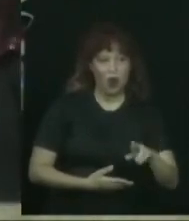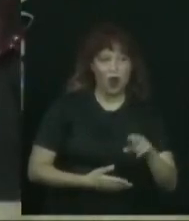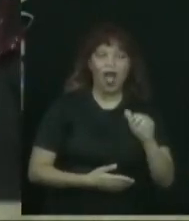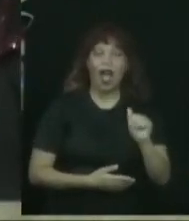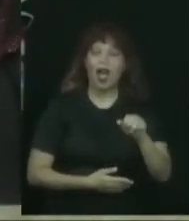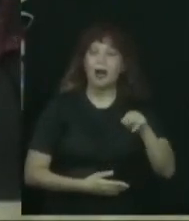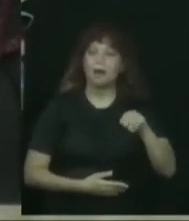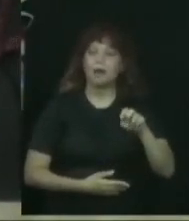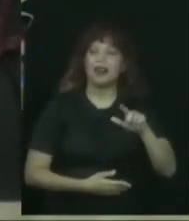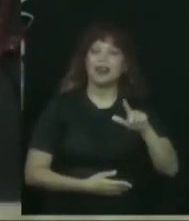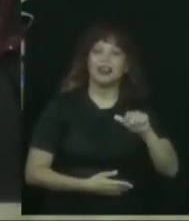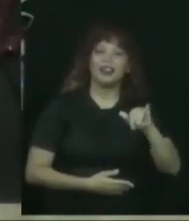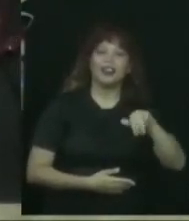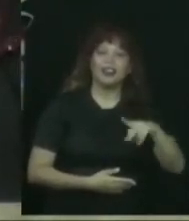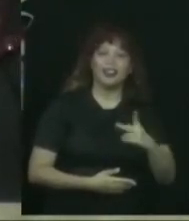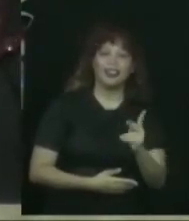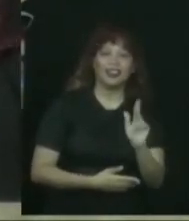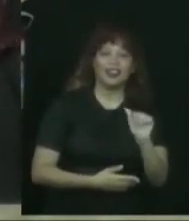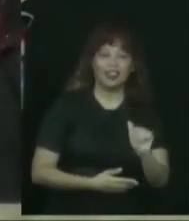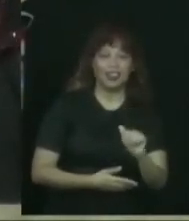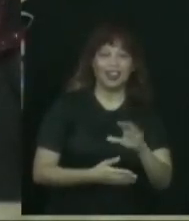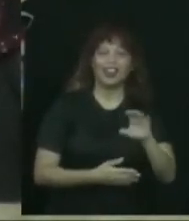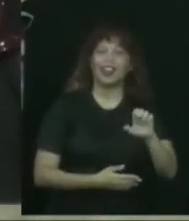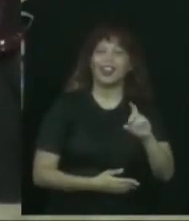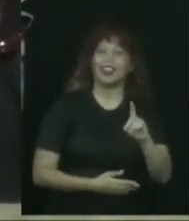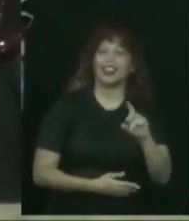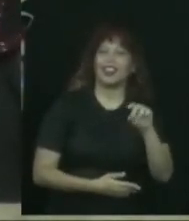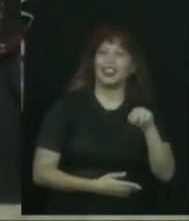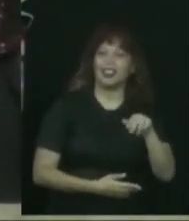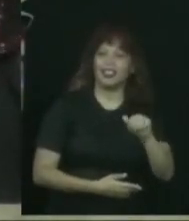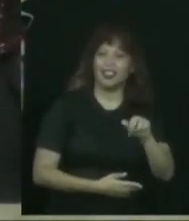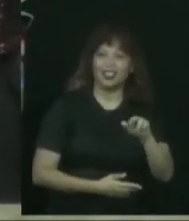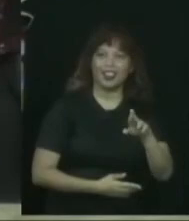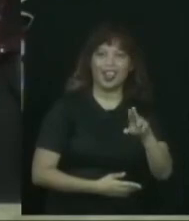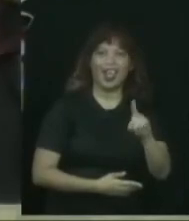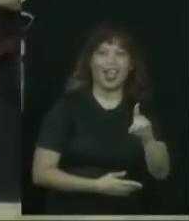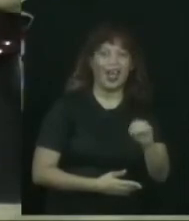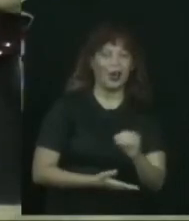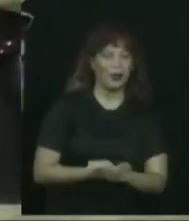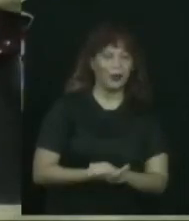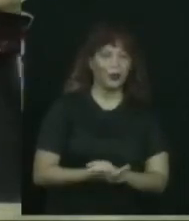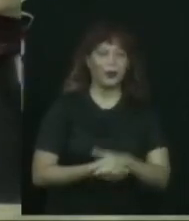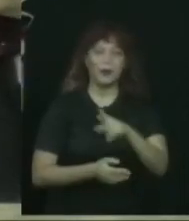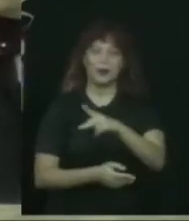a vice e o corregedor faltou criatividade